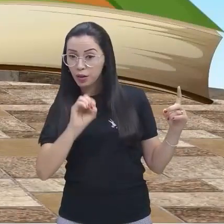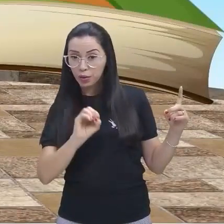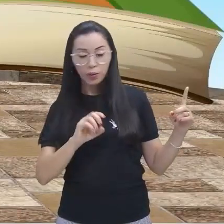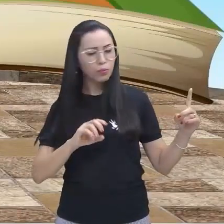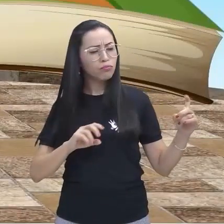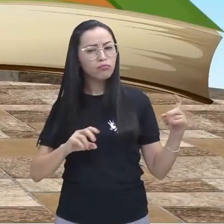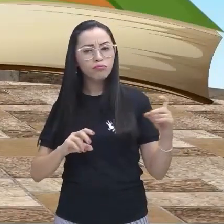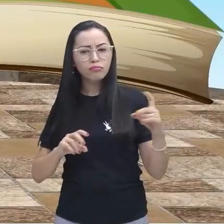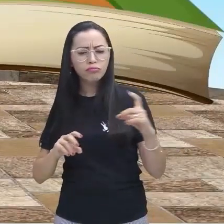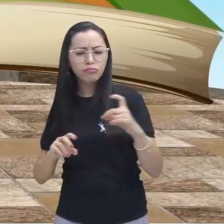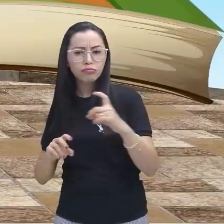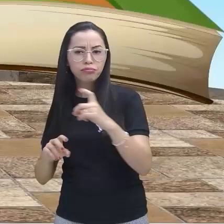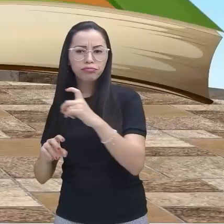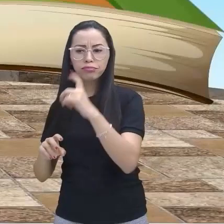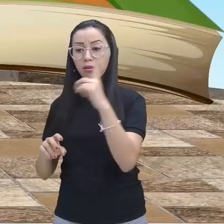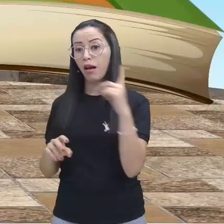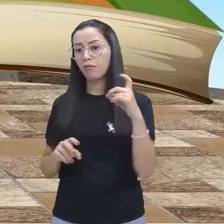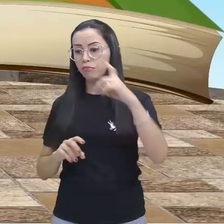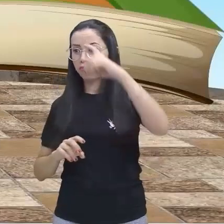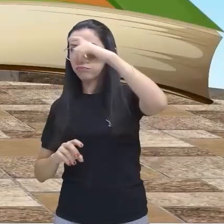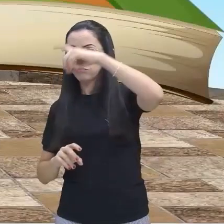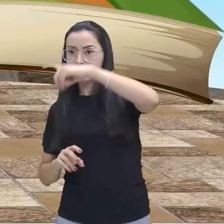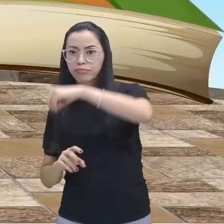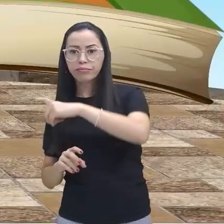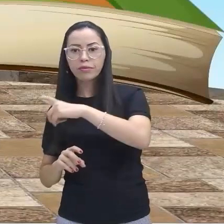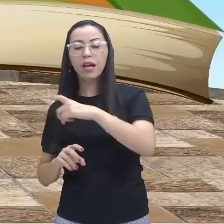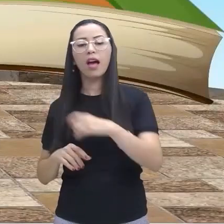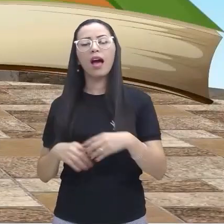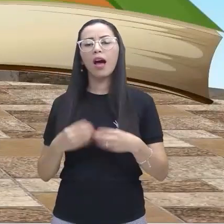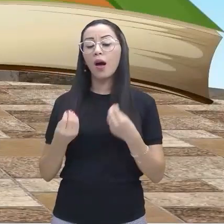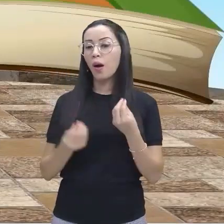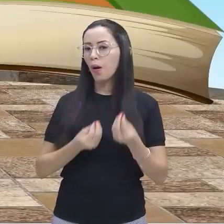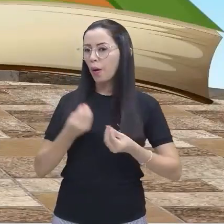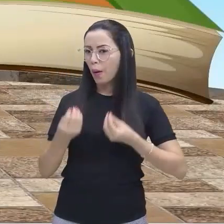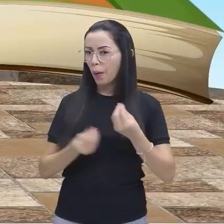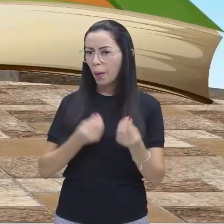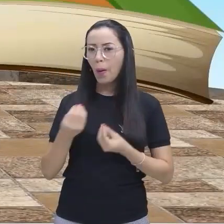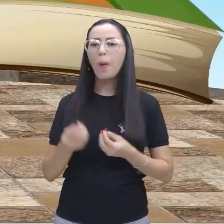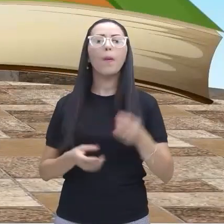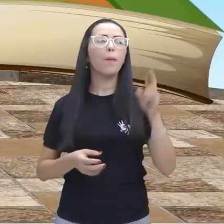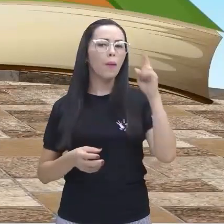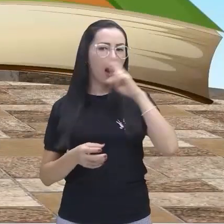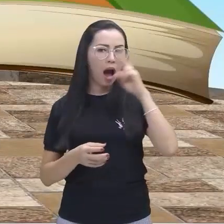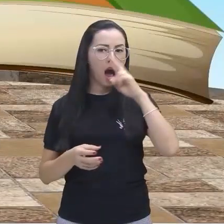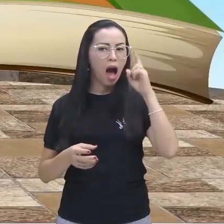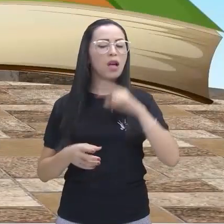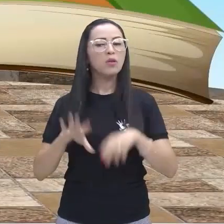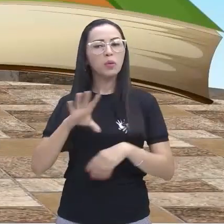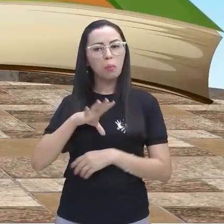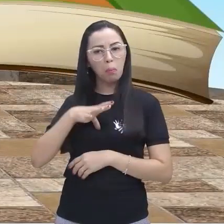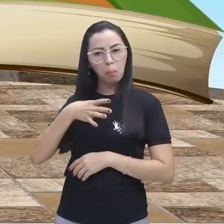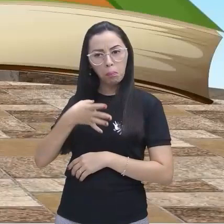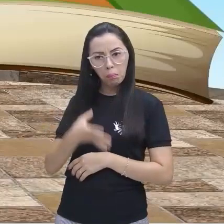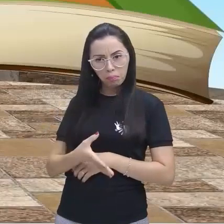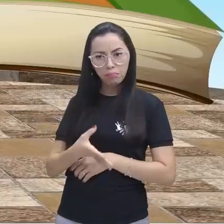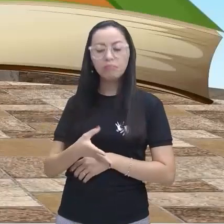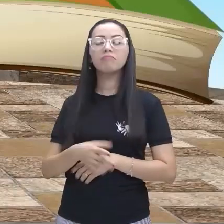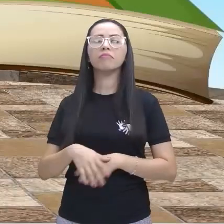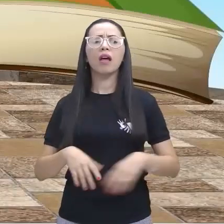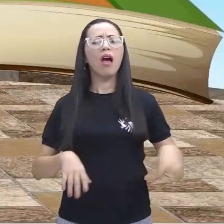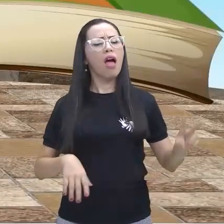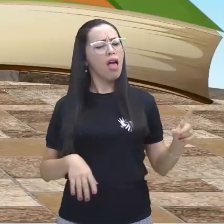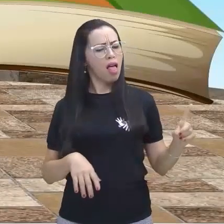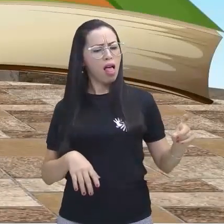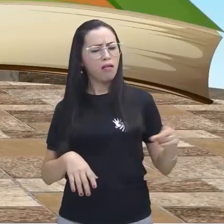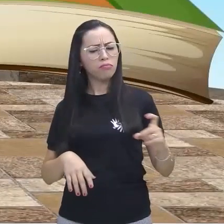a correr por cima do leão. Olha aqui, ratinho corajoso, começou a correr por cima